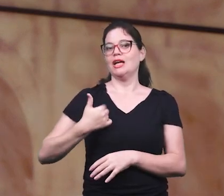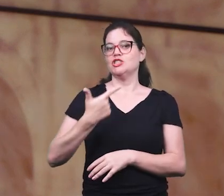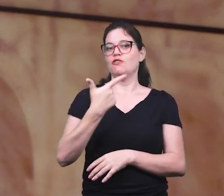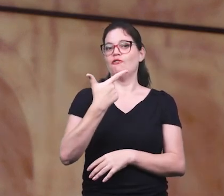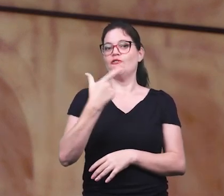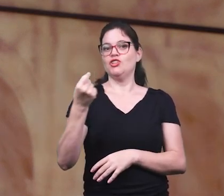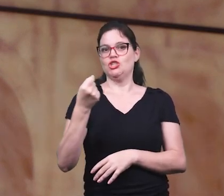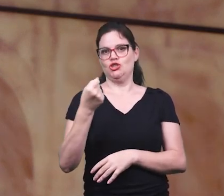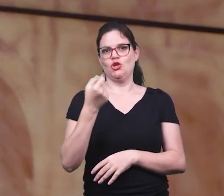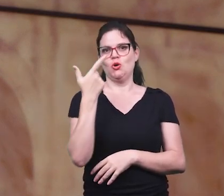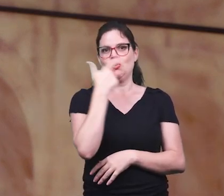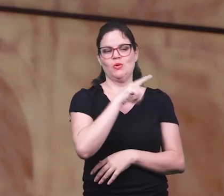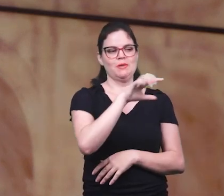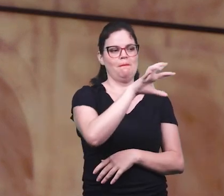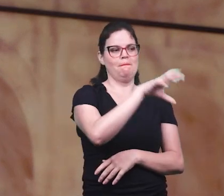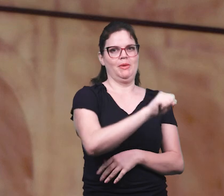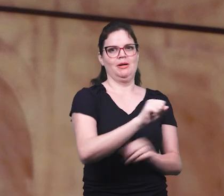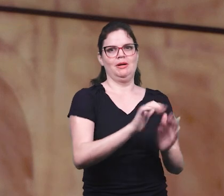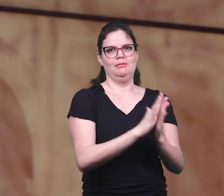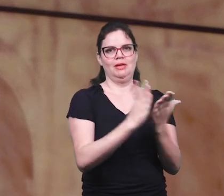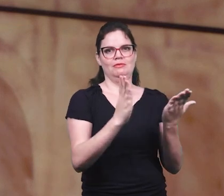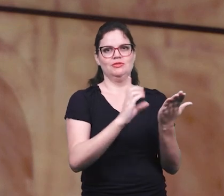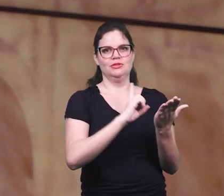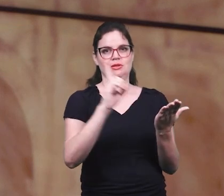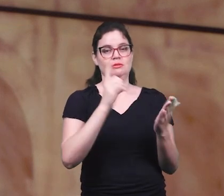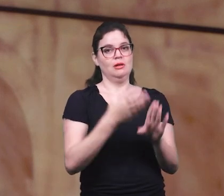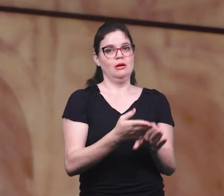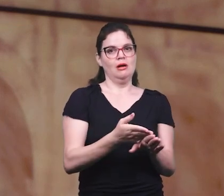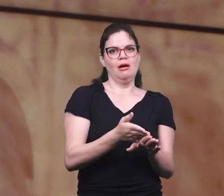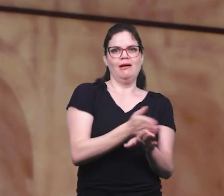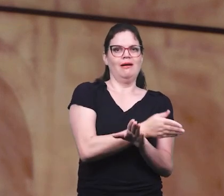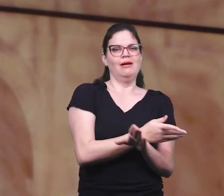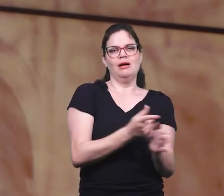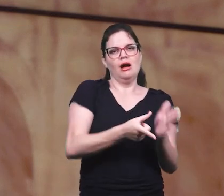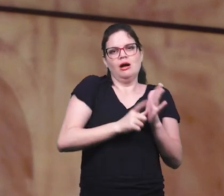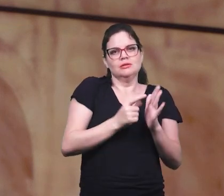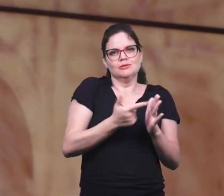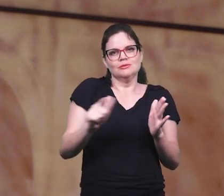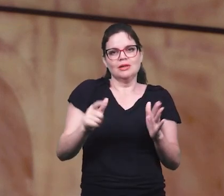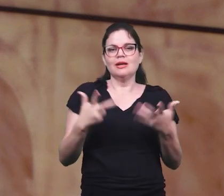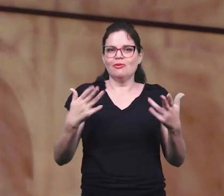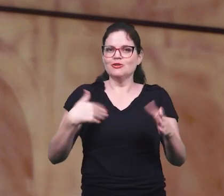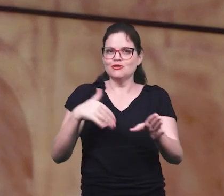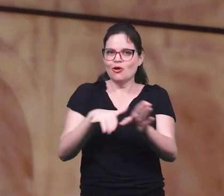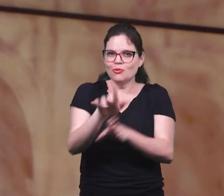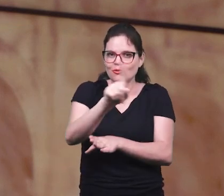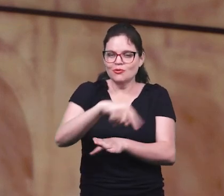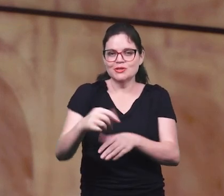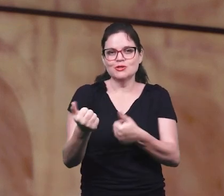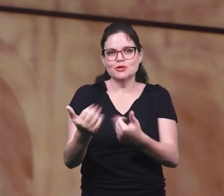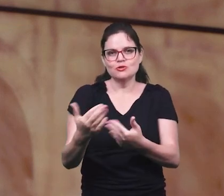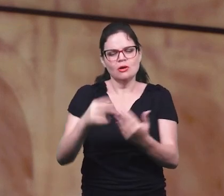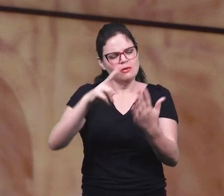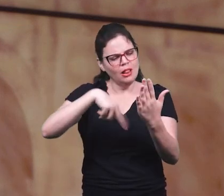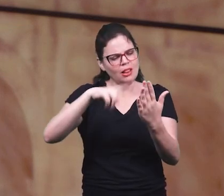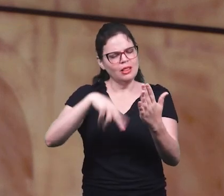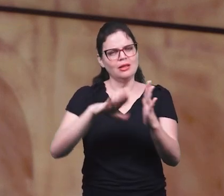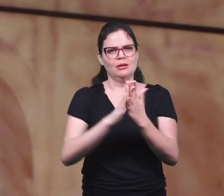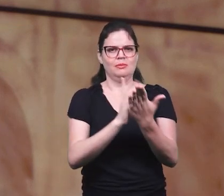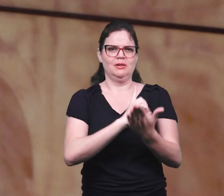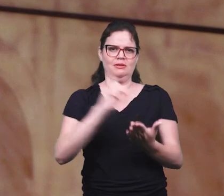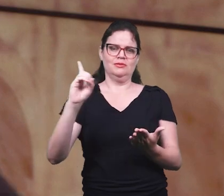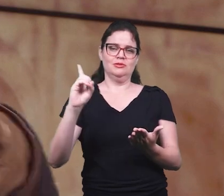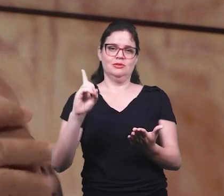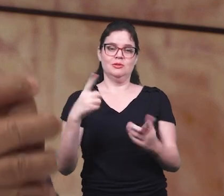20 anos ele teve acesso à palavra. Por isso, às vezes, nós recomendamos, né, para os jovens, leia a palavra, leia a Bíblia, né? Leia a Bíblia. Lutero